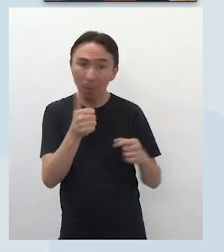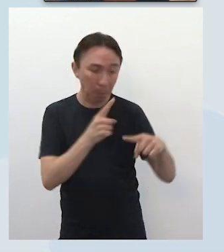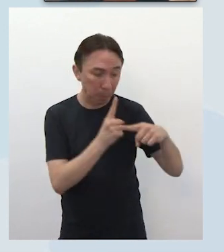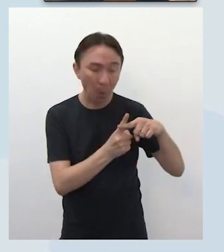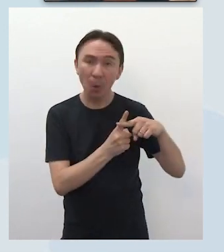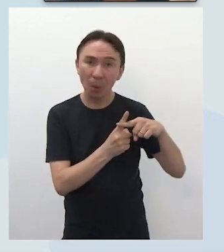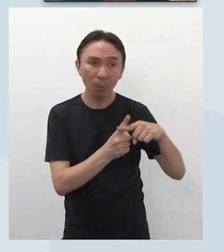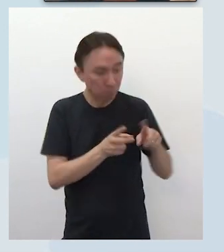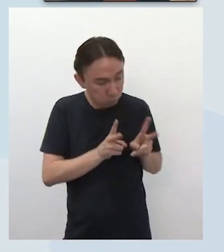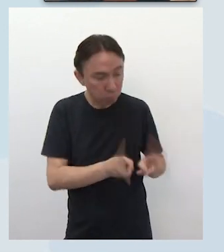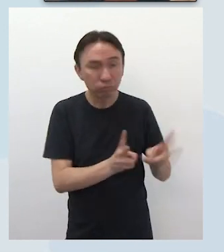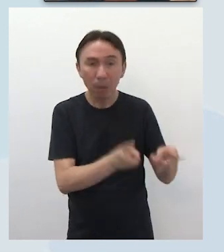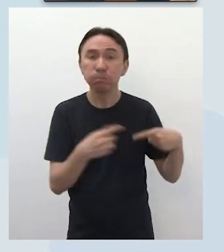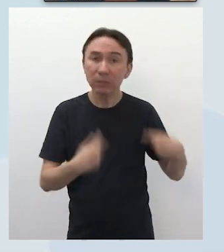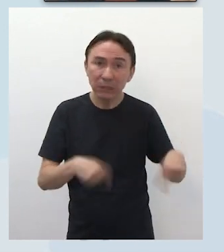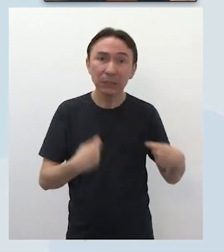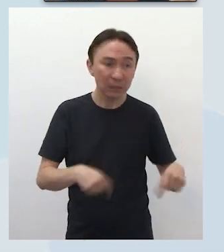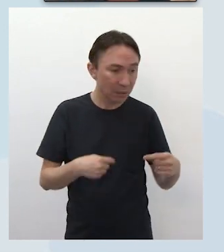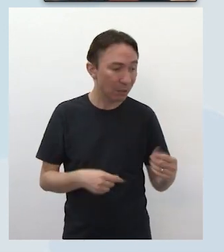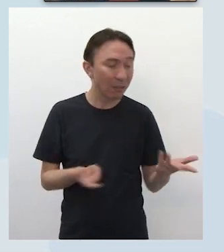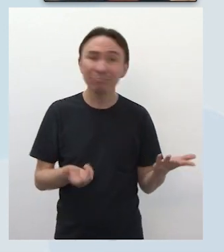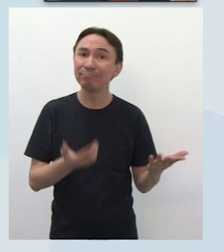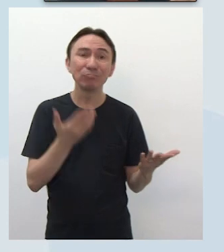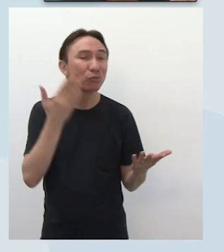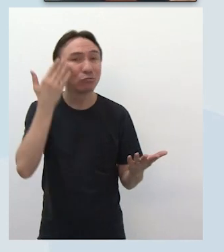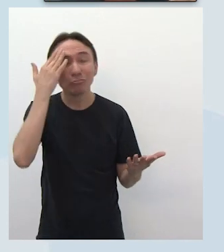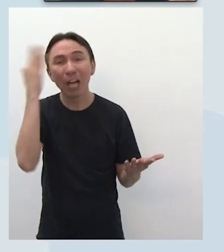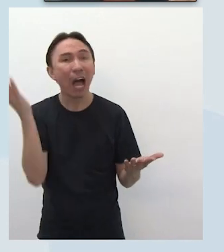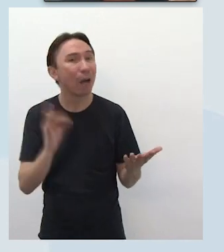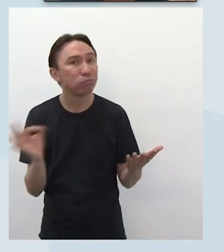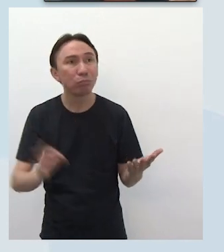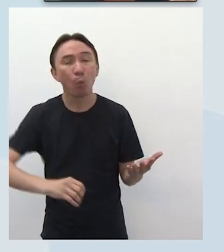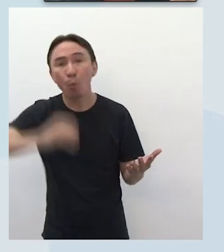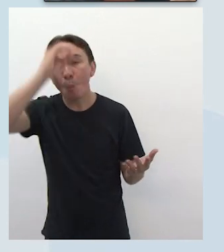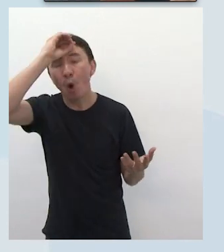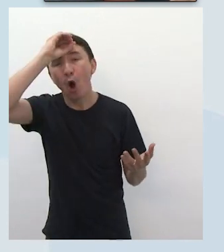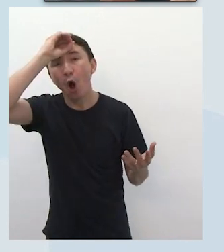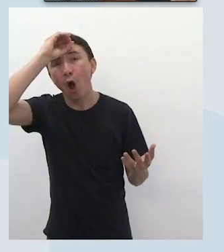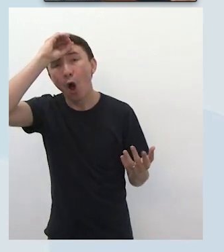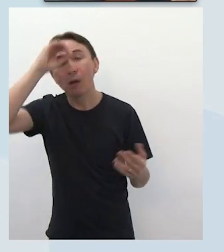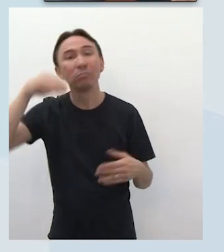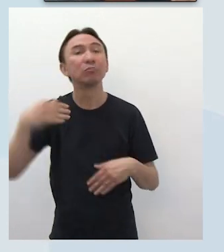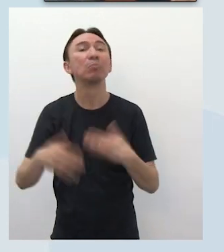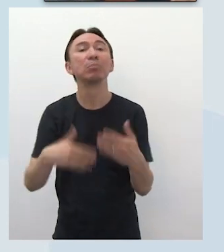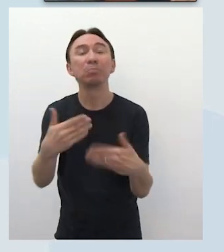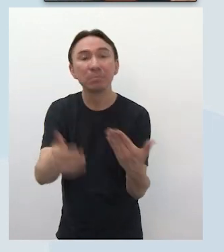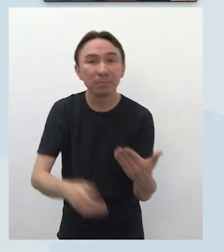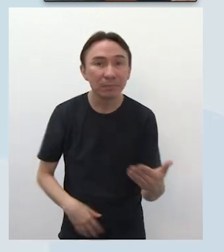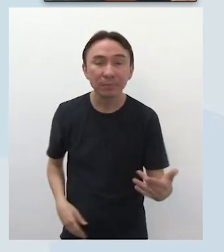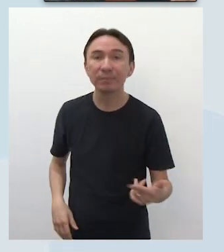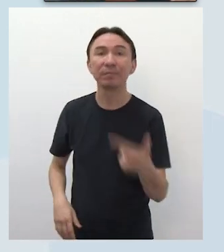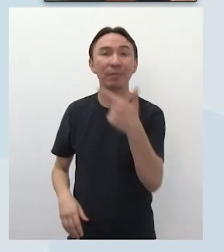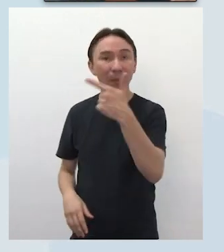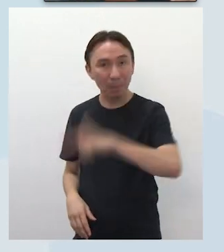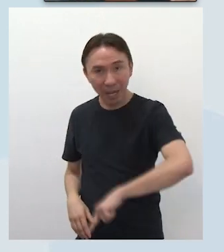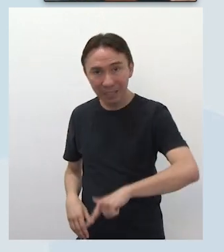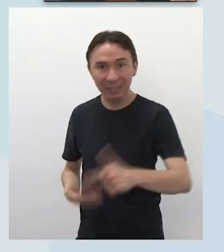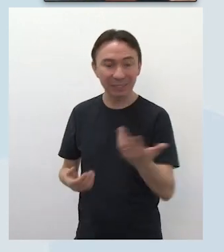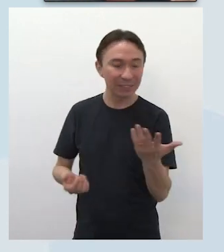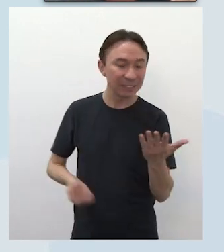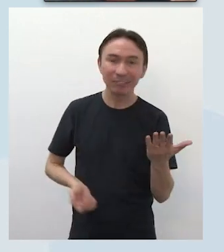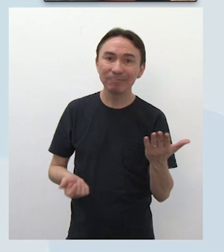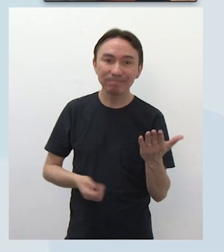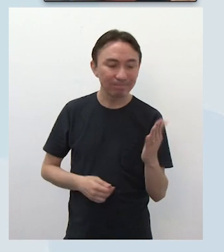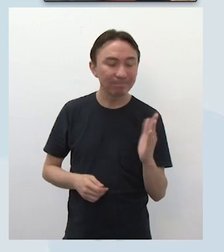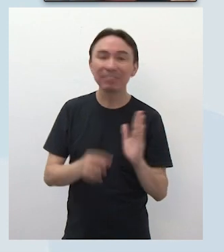deve continuar. E aí, quando chega a próxima tarefa, vai haver sempre uma tensão sobre, será que eu vou ganhar muito bem de novo?